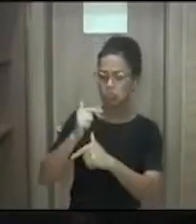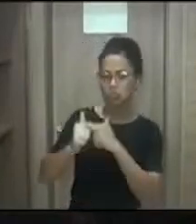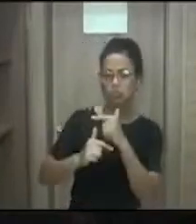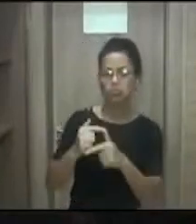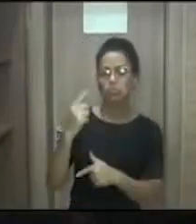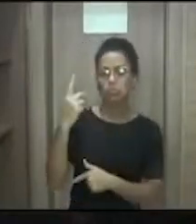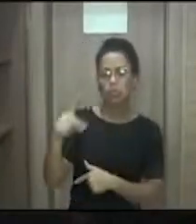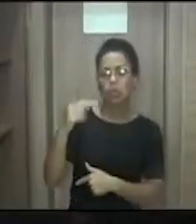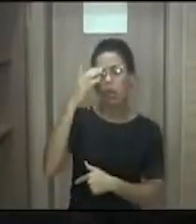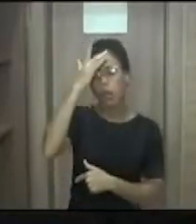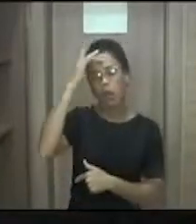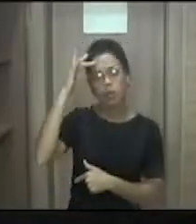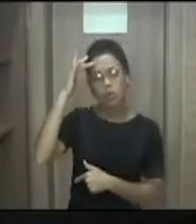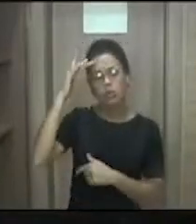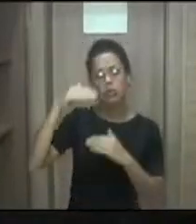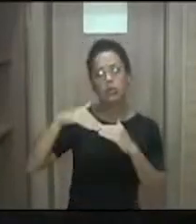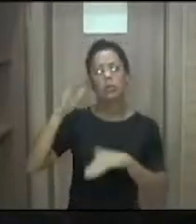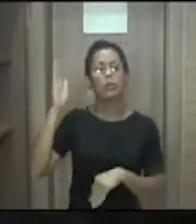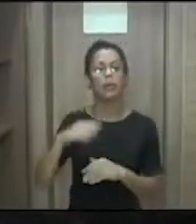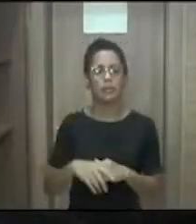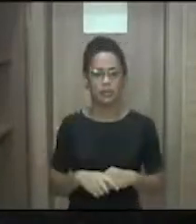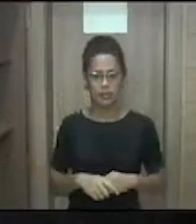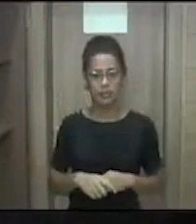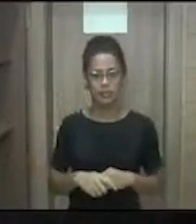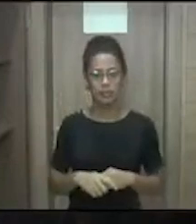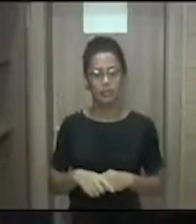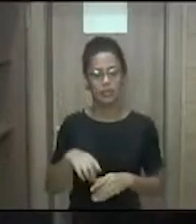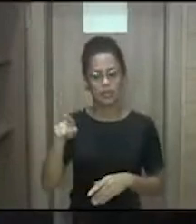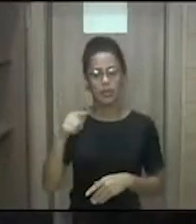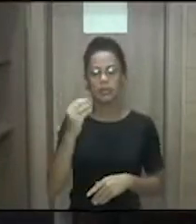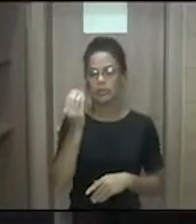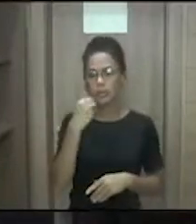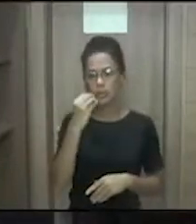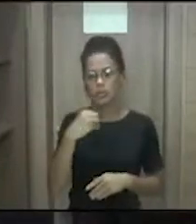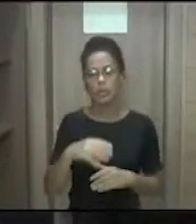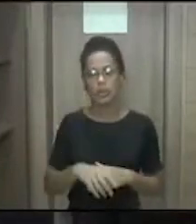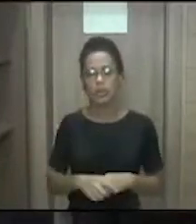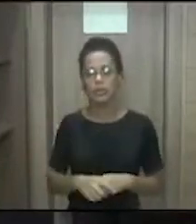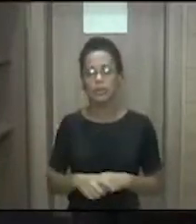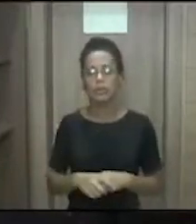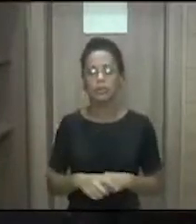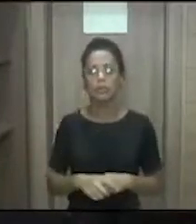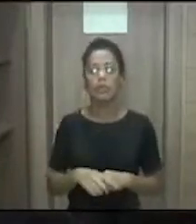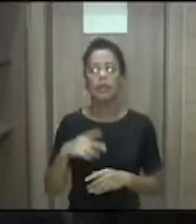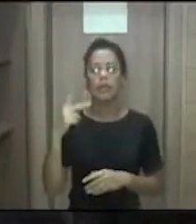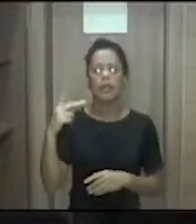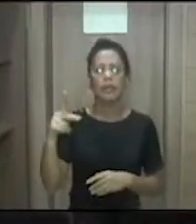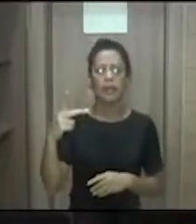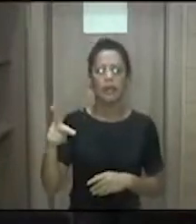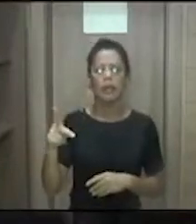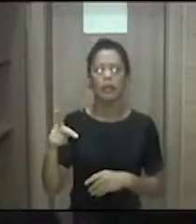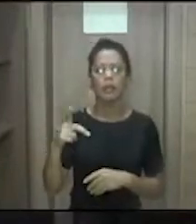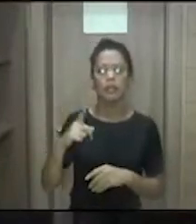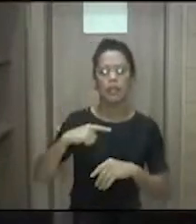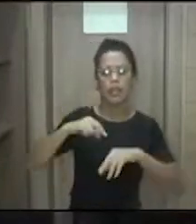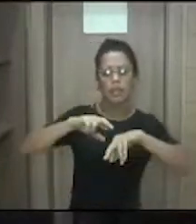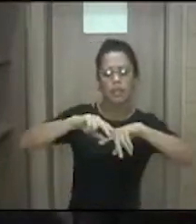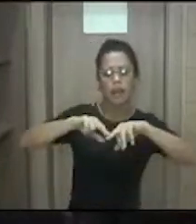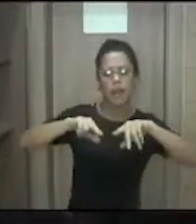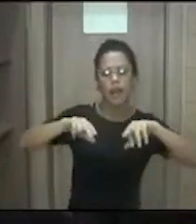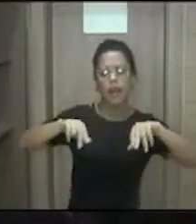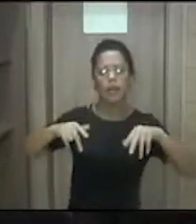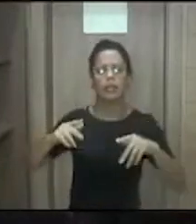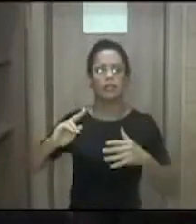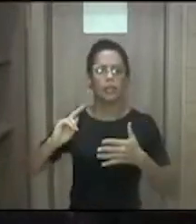pessoa edêntula total, ela é um fracasso social, né? Ela é assim como as várias mutilações que a